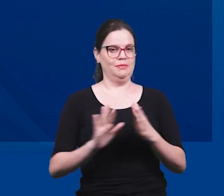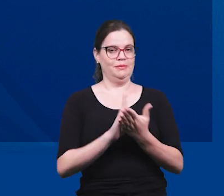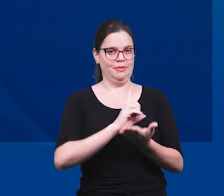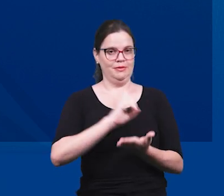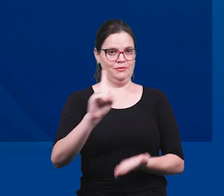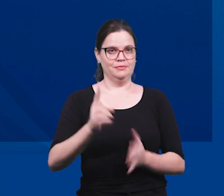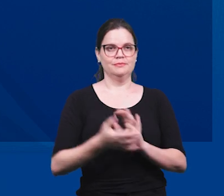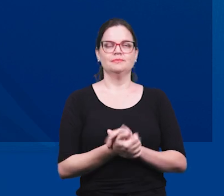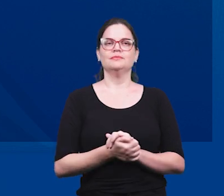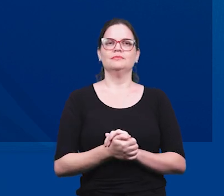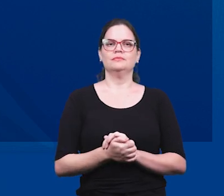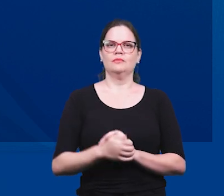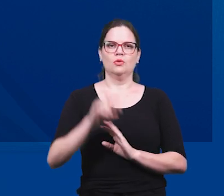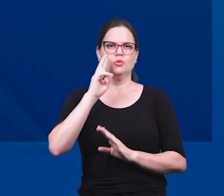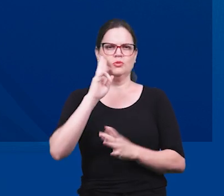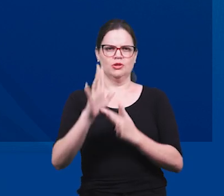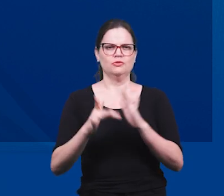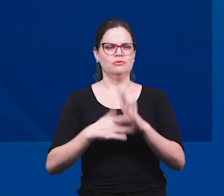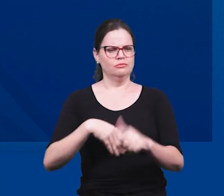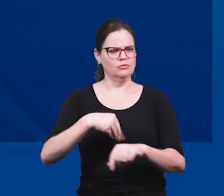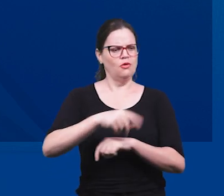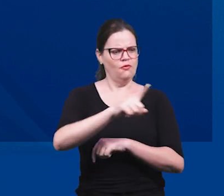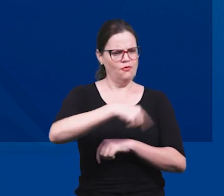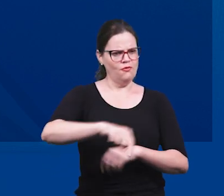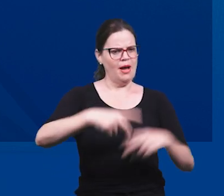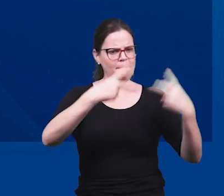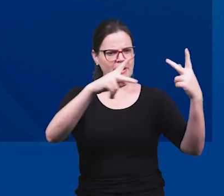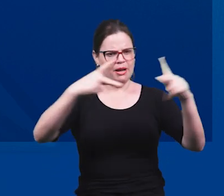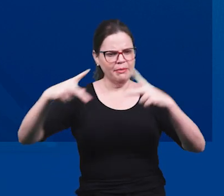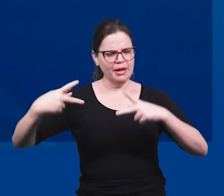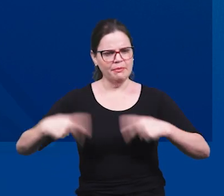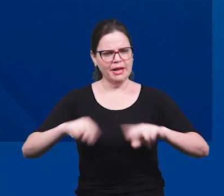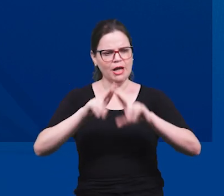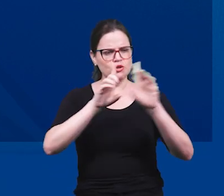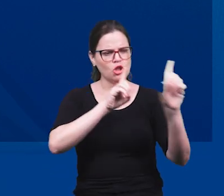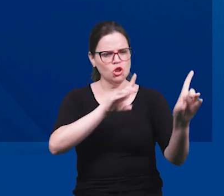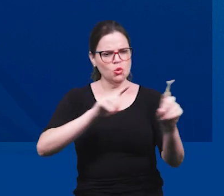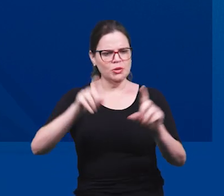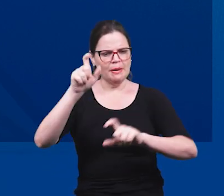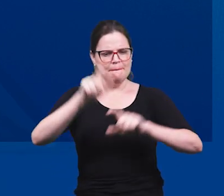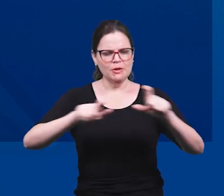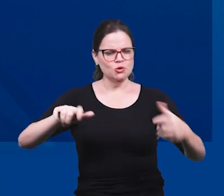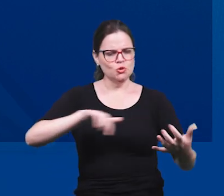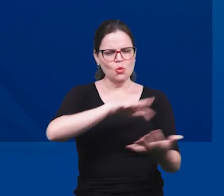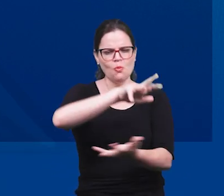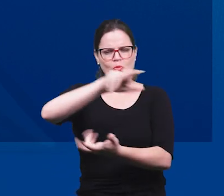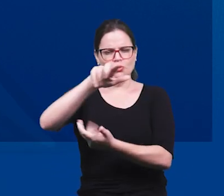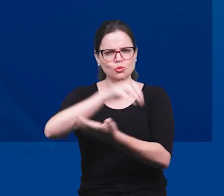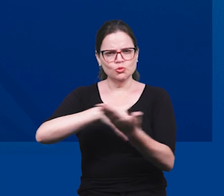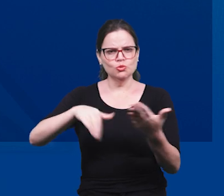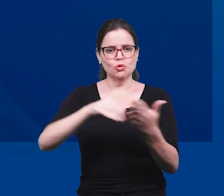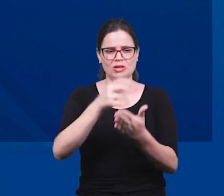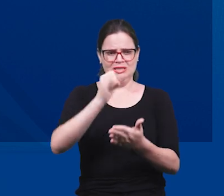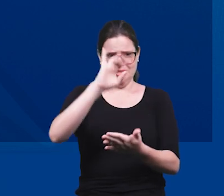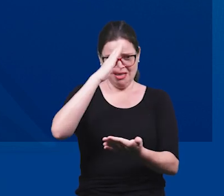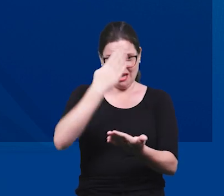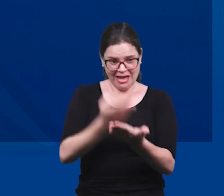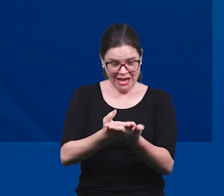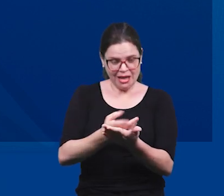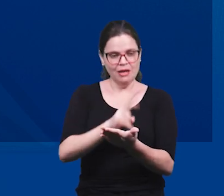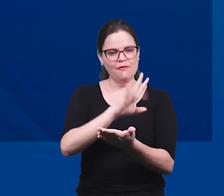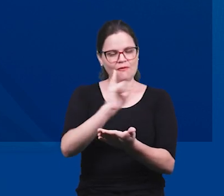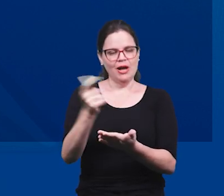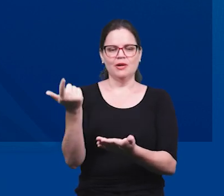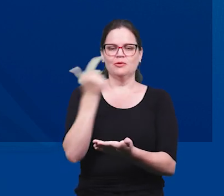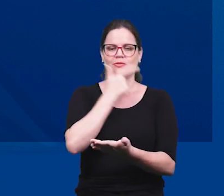E disse-lhes, ide por todo o mundo e pregai o evangelho a toda criatura. Quem crer e for